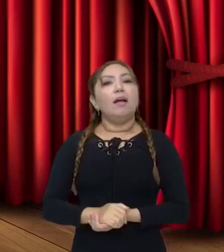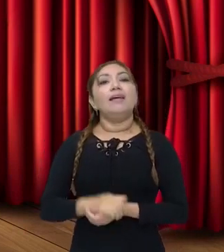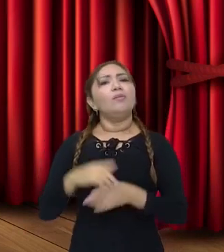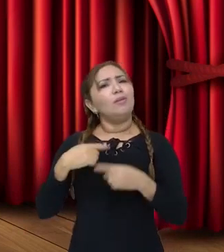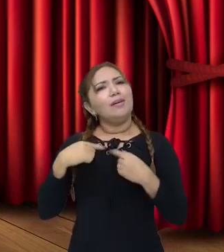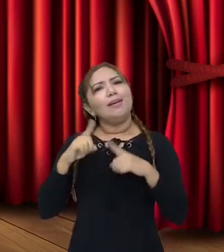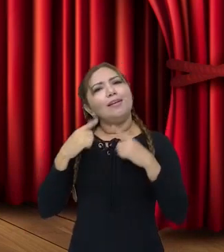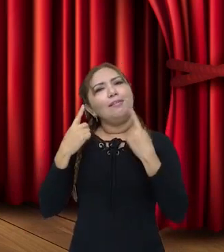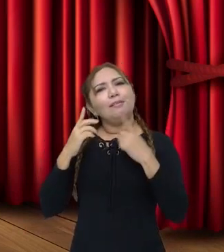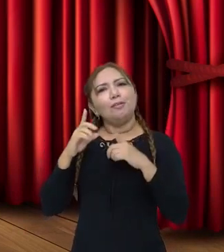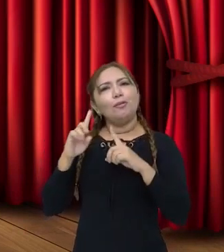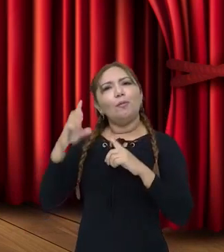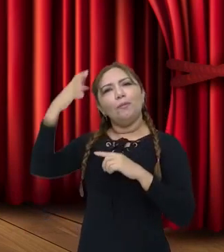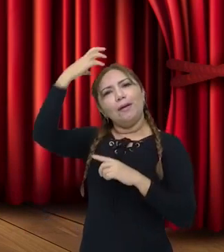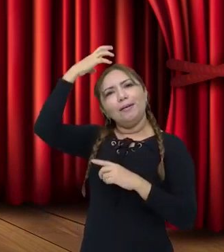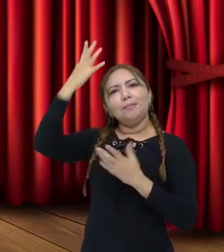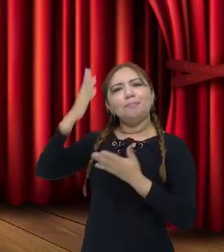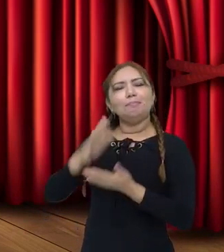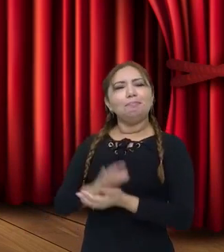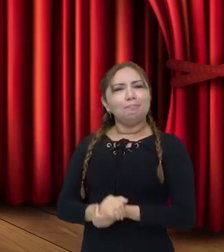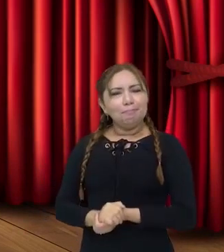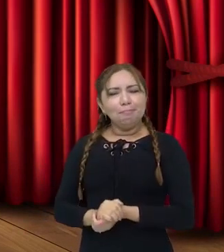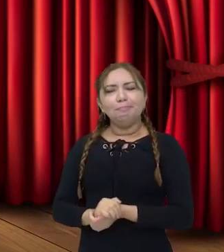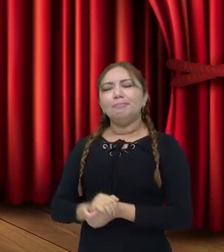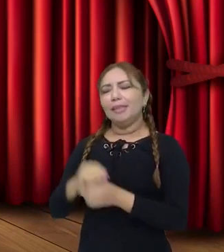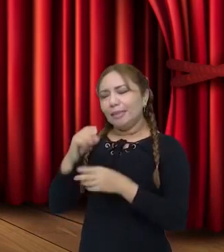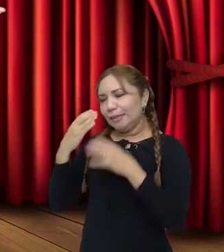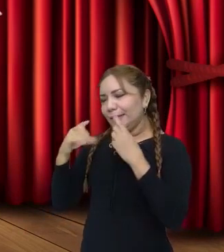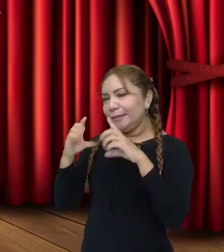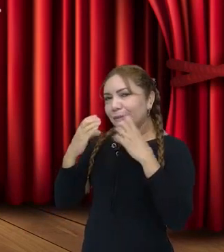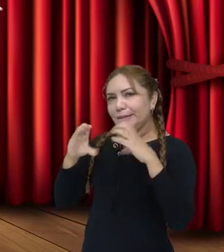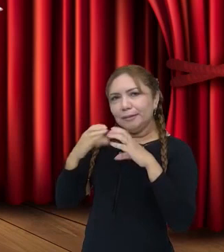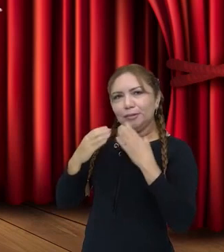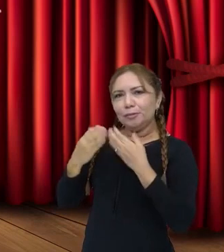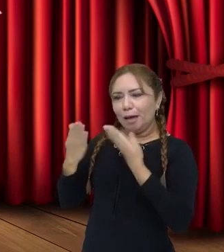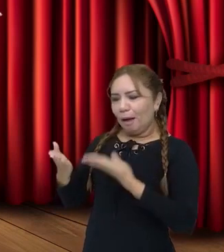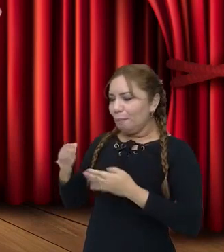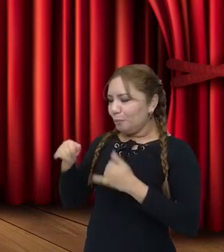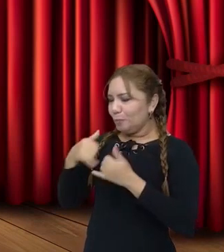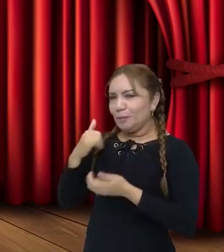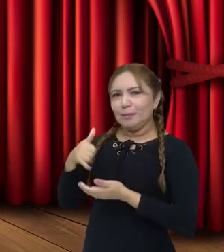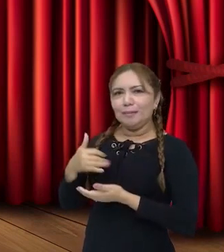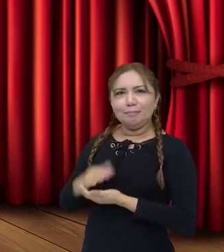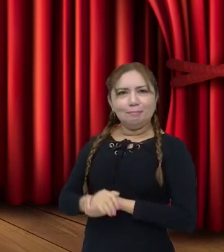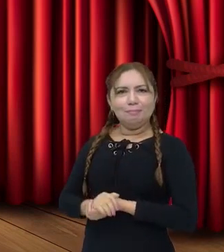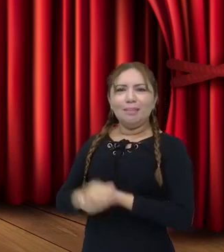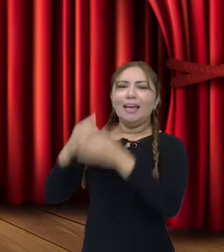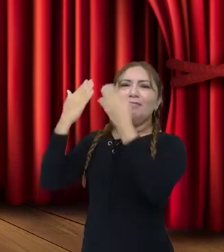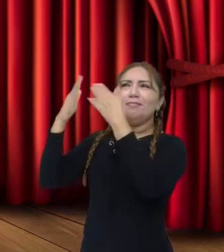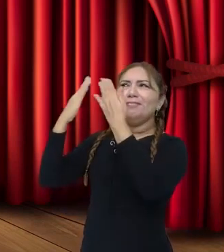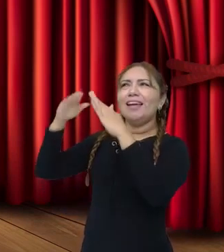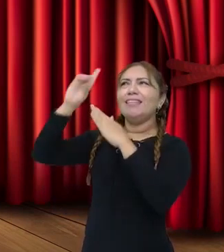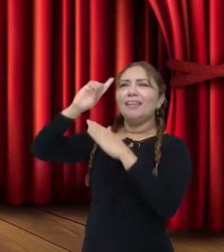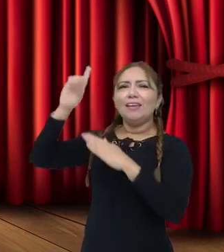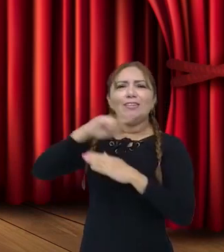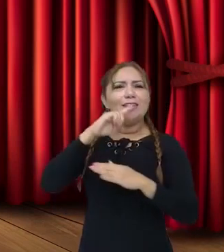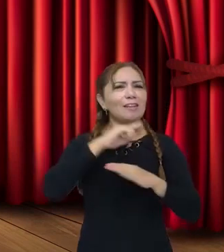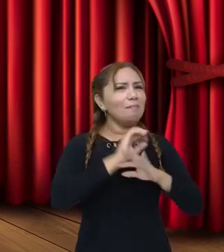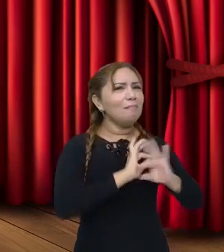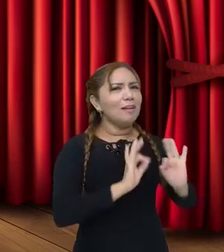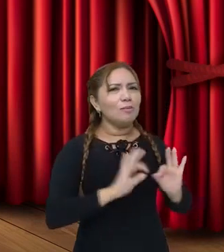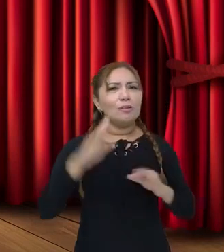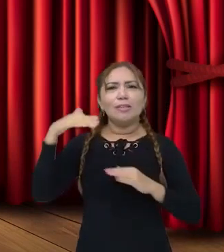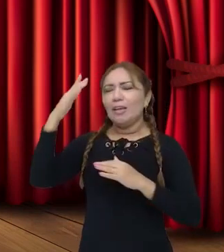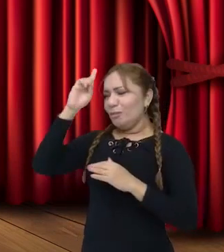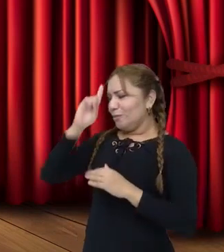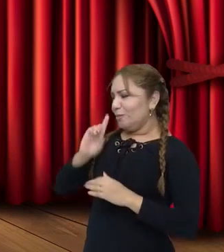quê? Cantando a música preferida do pescador. Qual era? Viva Deus e ninguém